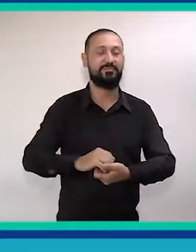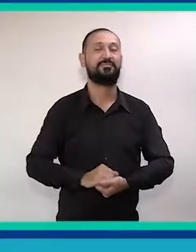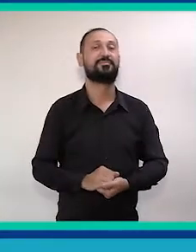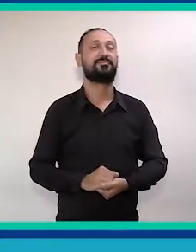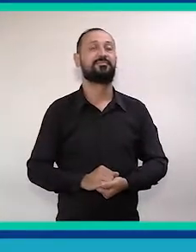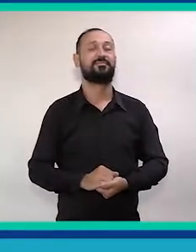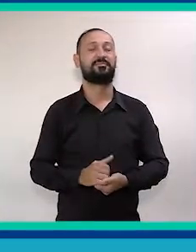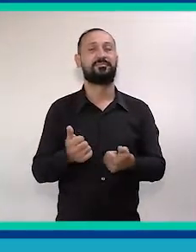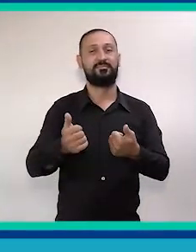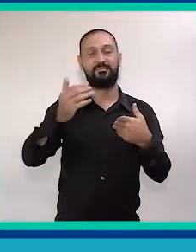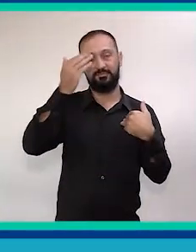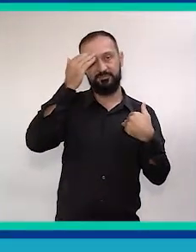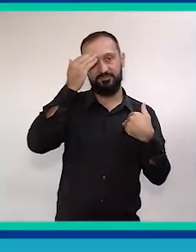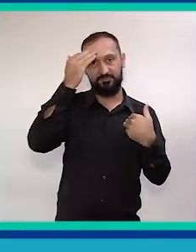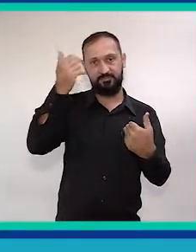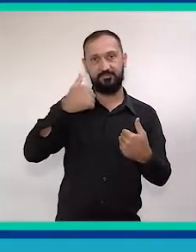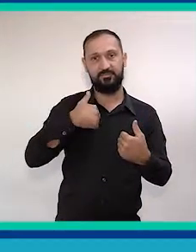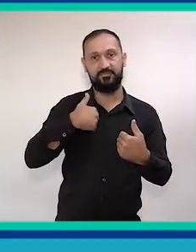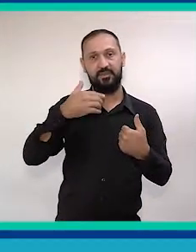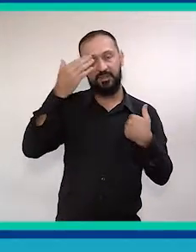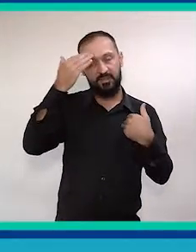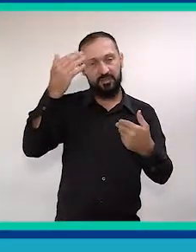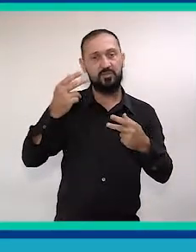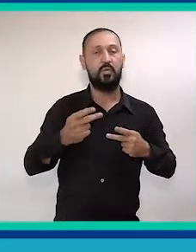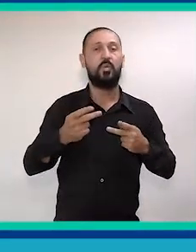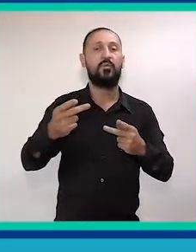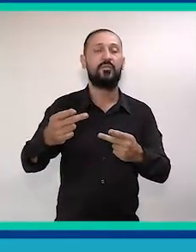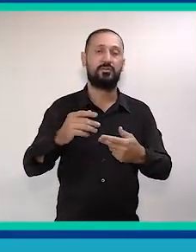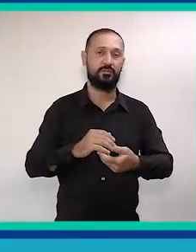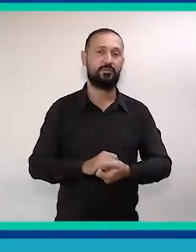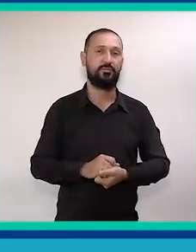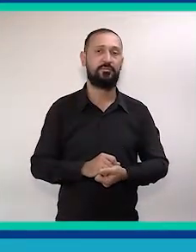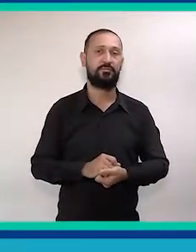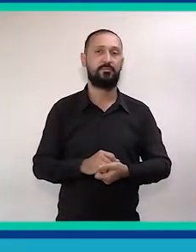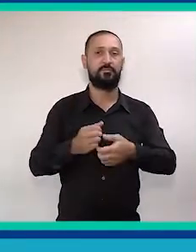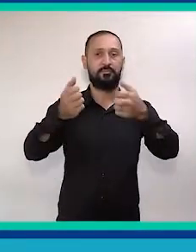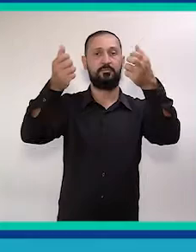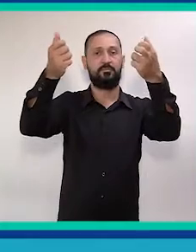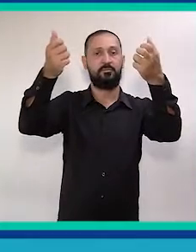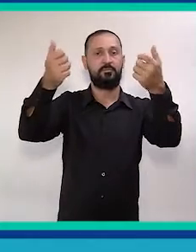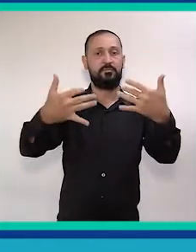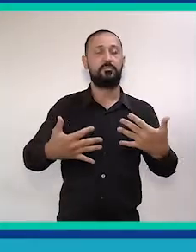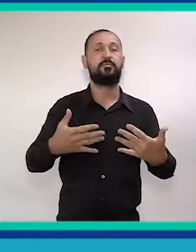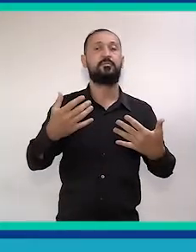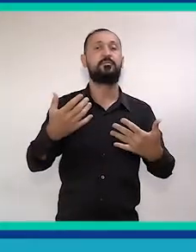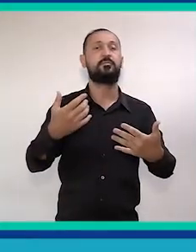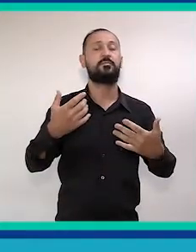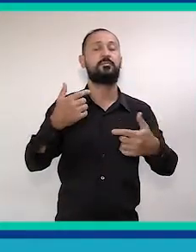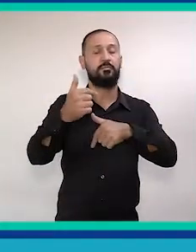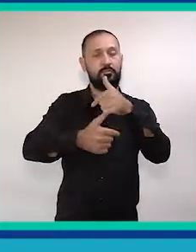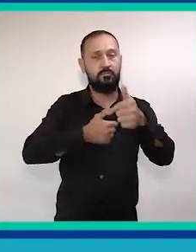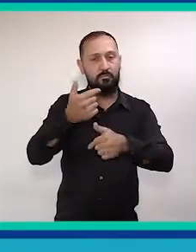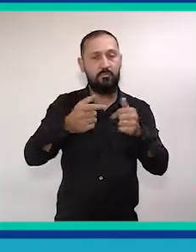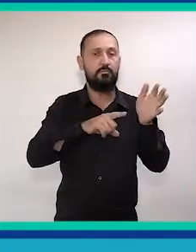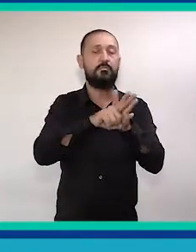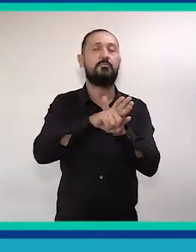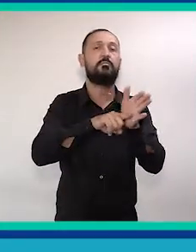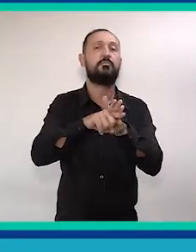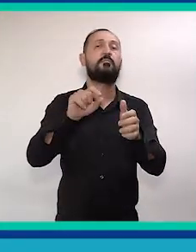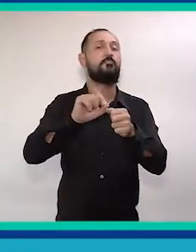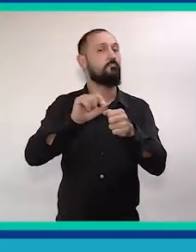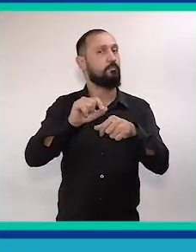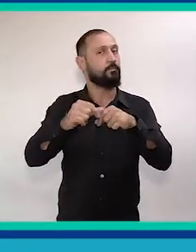gente no MS em Pesquisa. Muito obrigado, Thiago. Eu que agradeço aí o convite para poder explicar um pouquinho do